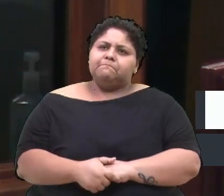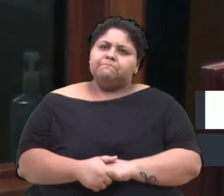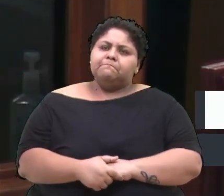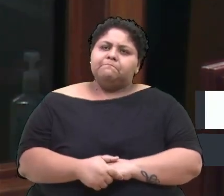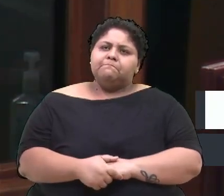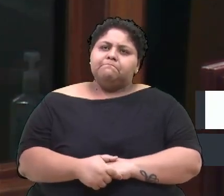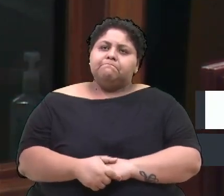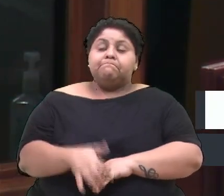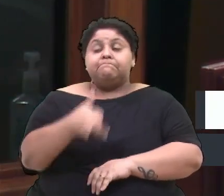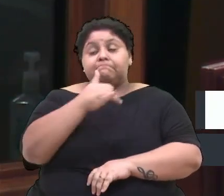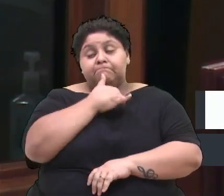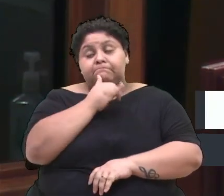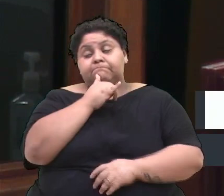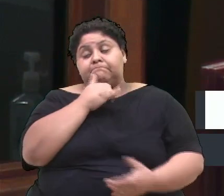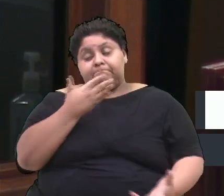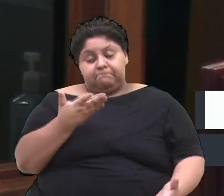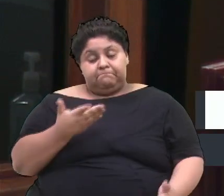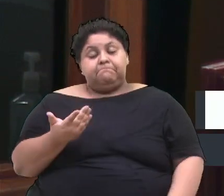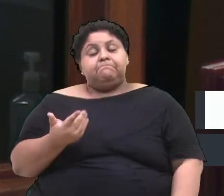Infelizmente,